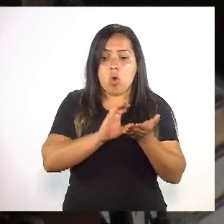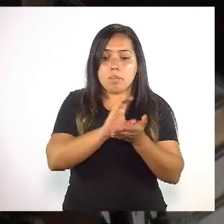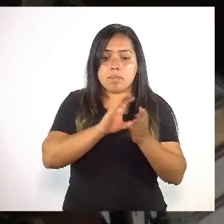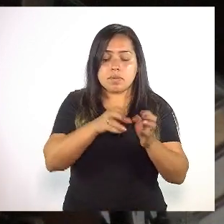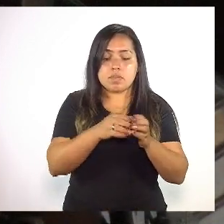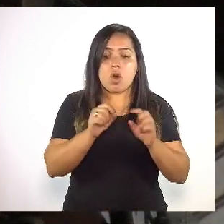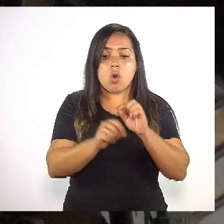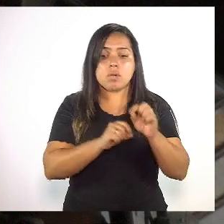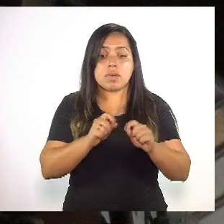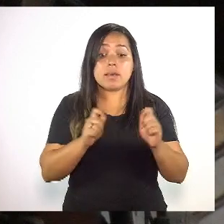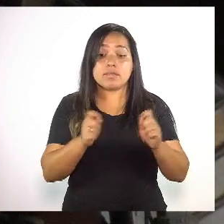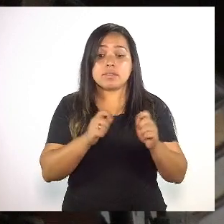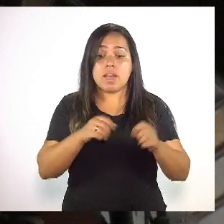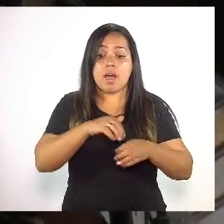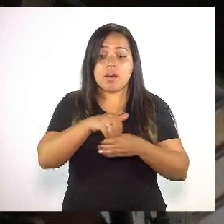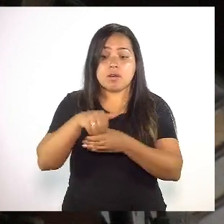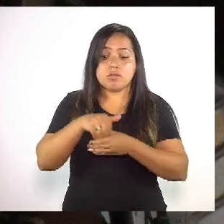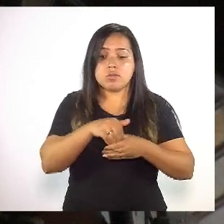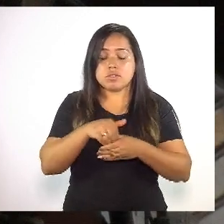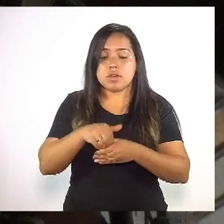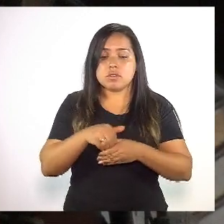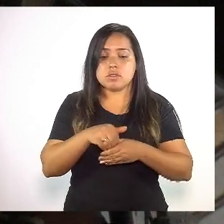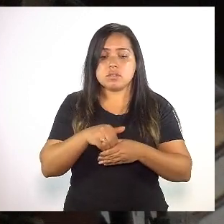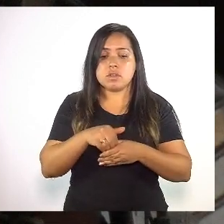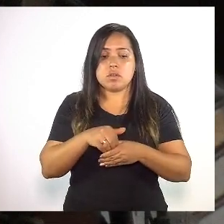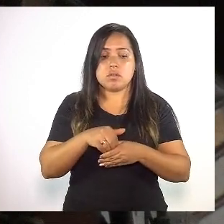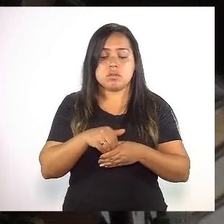colocar em votação agora, em seguida.